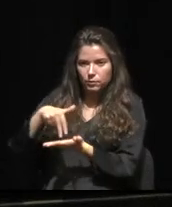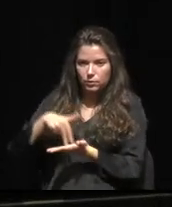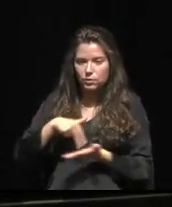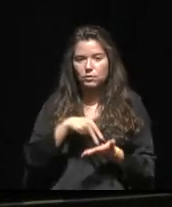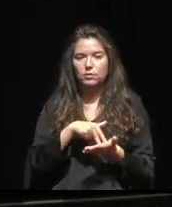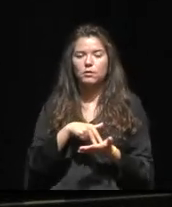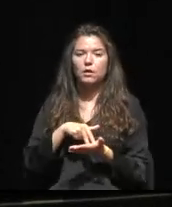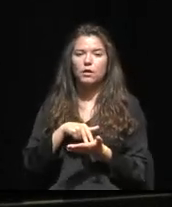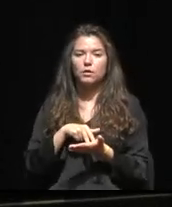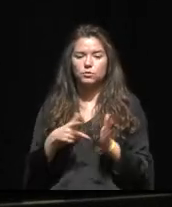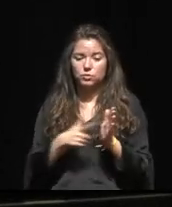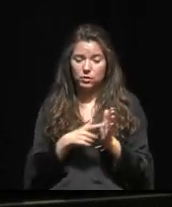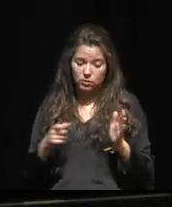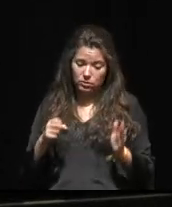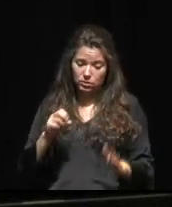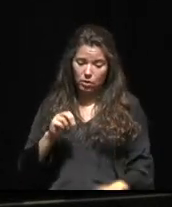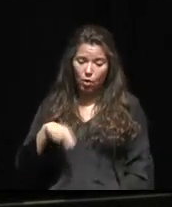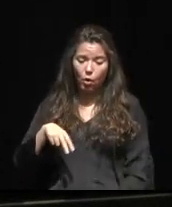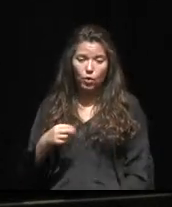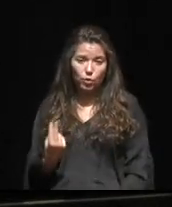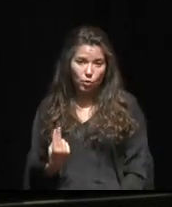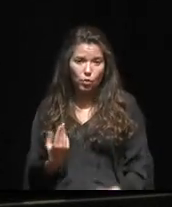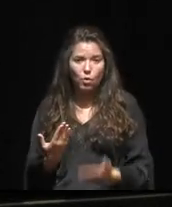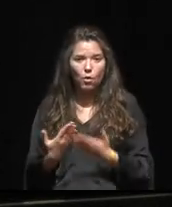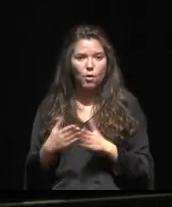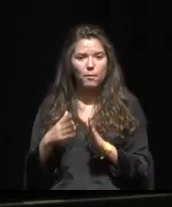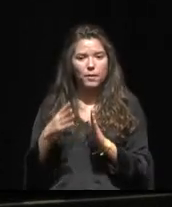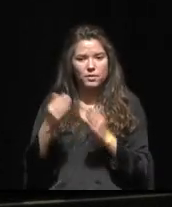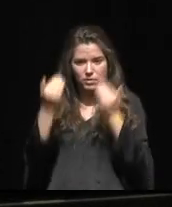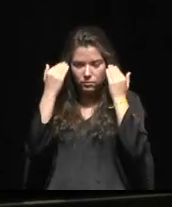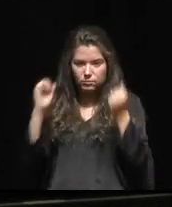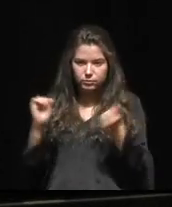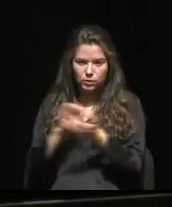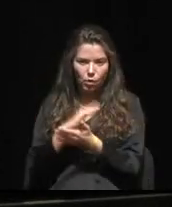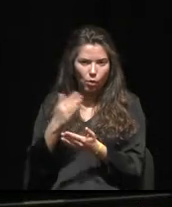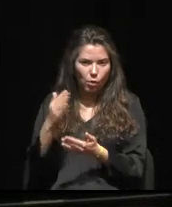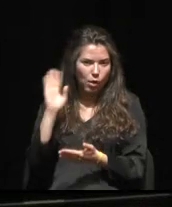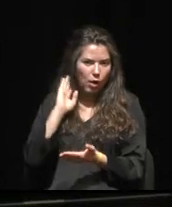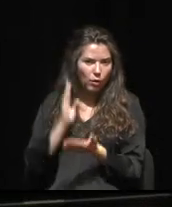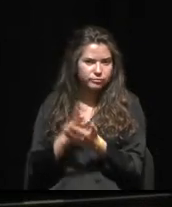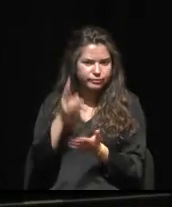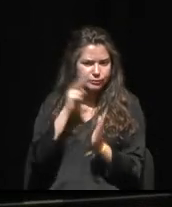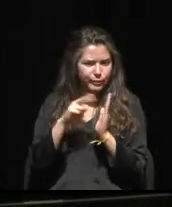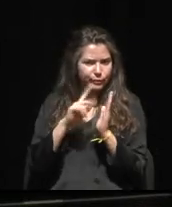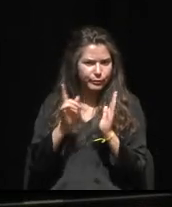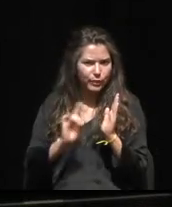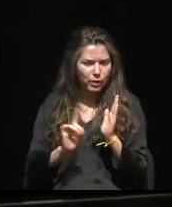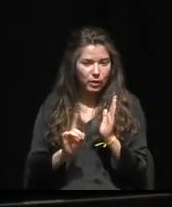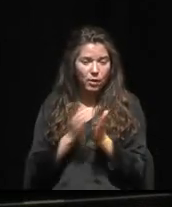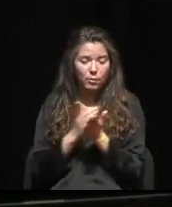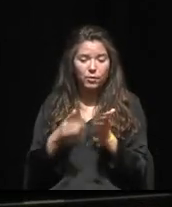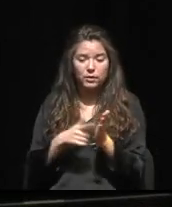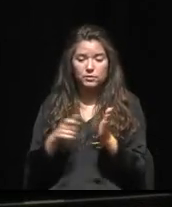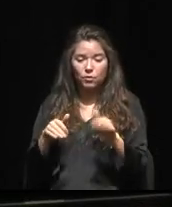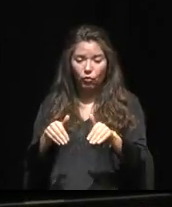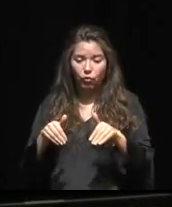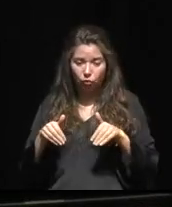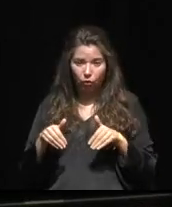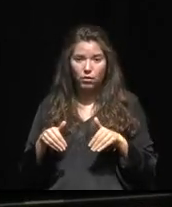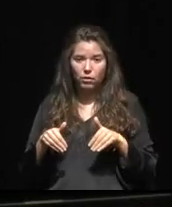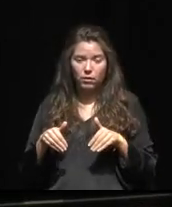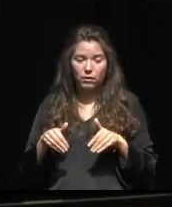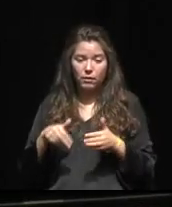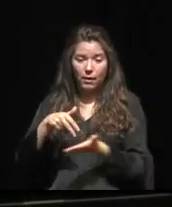Unidos na ONU mas se calhar não lê as últimas notícias não é é que graças a à abstenção dos Estados Unidos